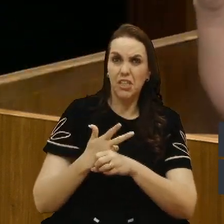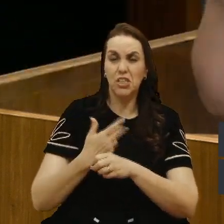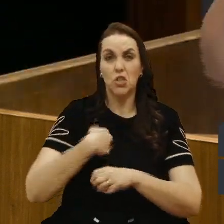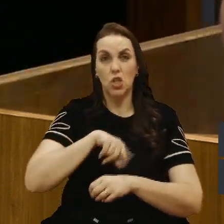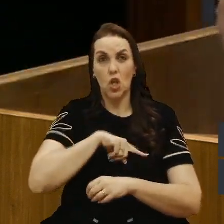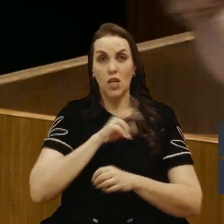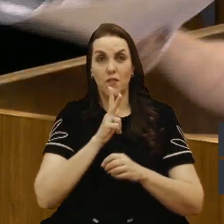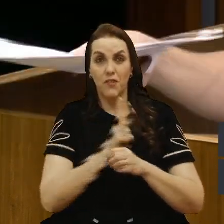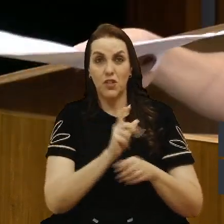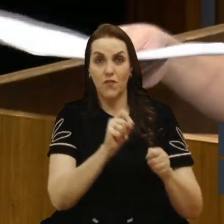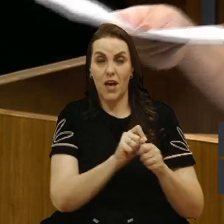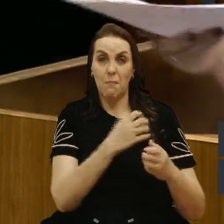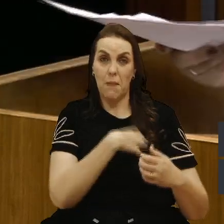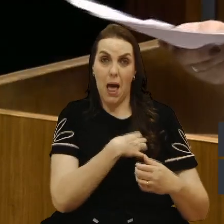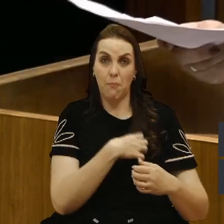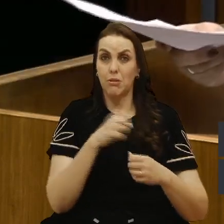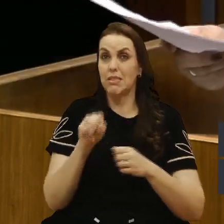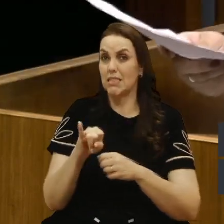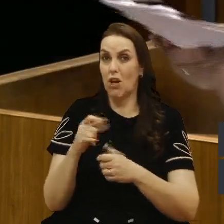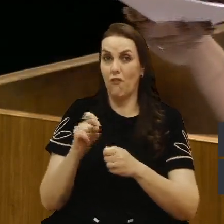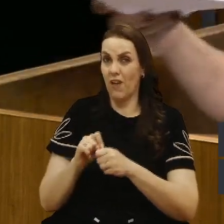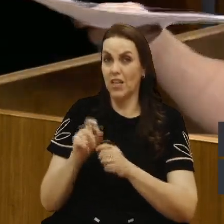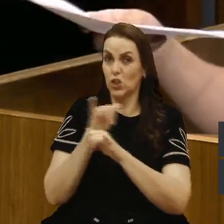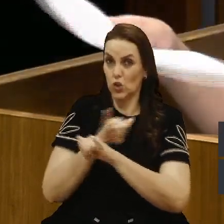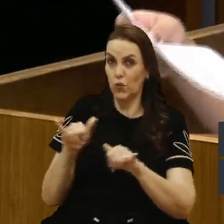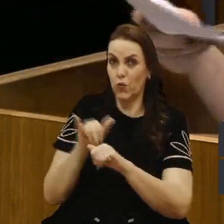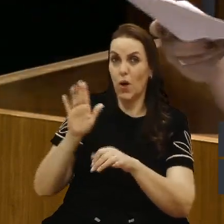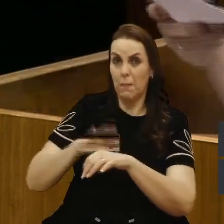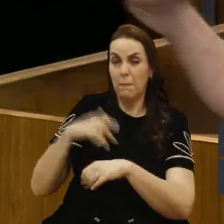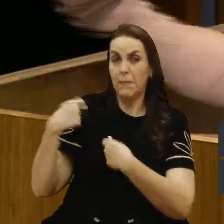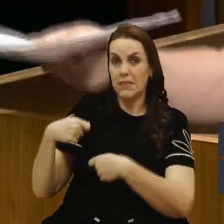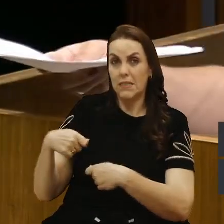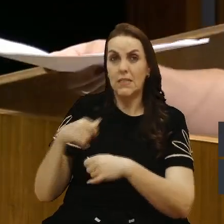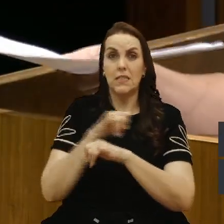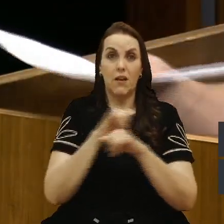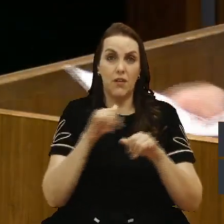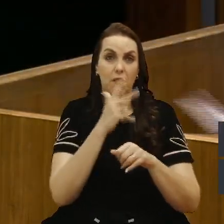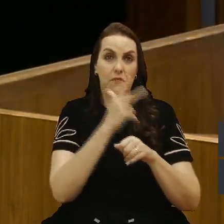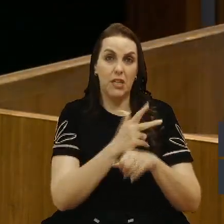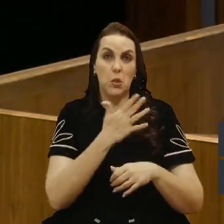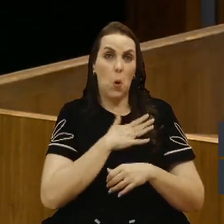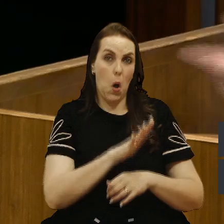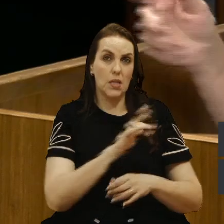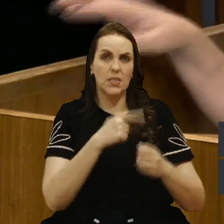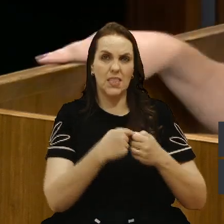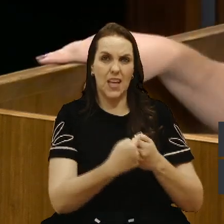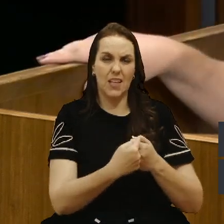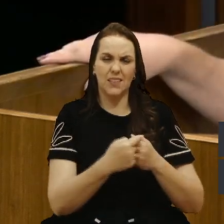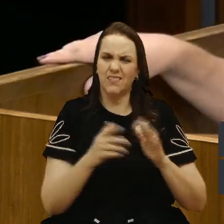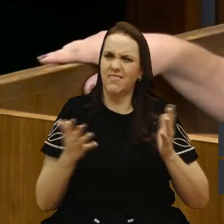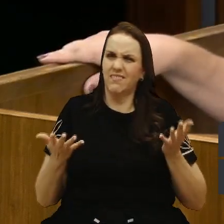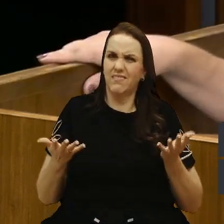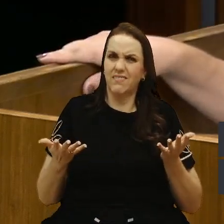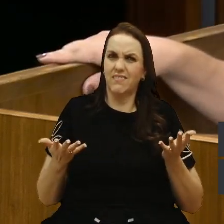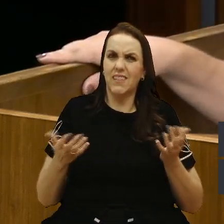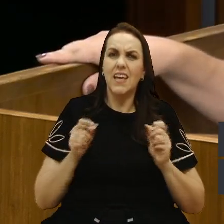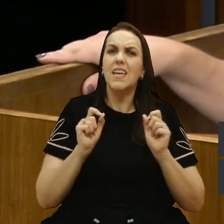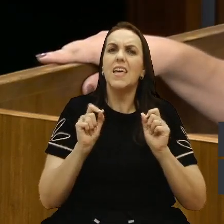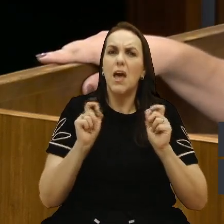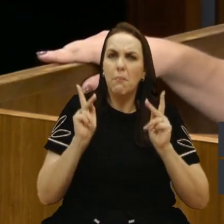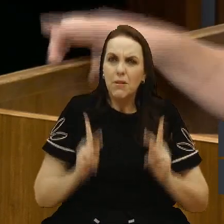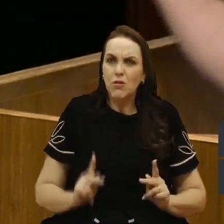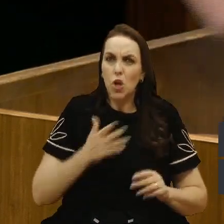vídeo, fica brabo. Se a gente não faz, a gente tinha que divulgar mais. E daí a gente faz o vídeo, a gente não gosta da cidade. Opa, pera lá, quem que não gosta da